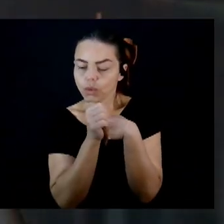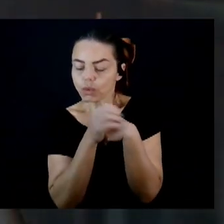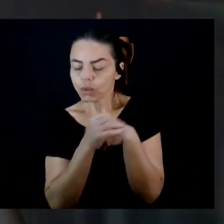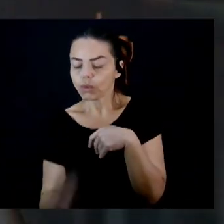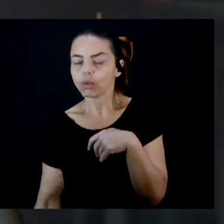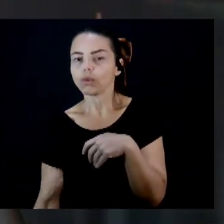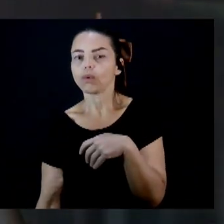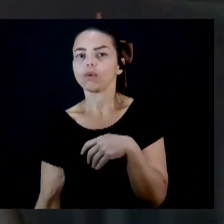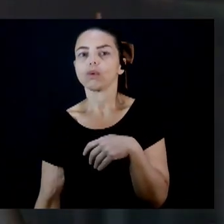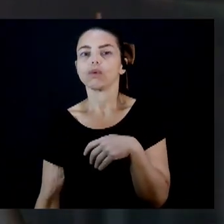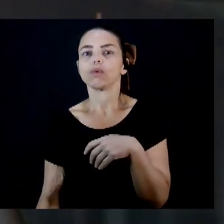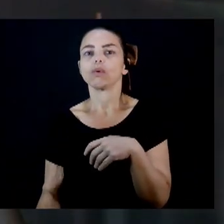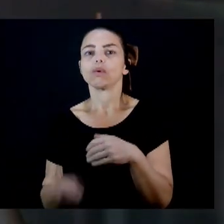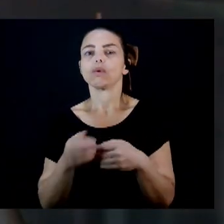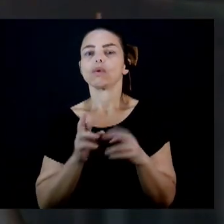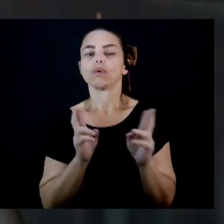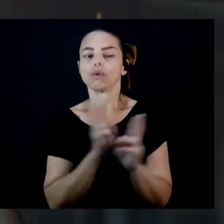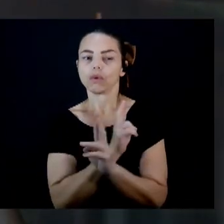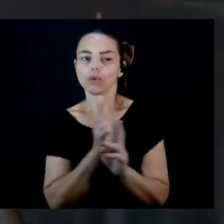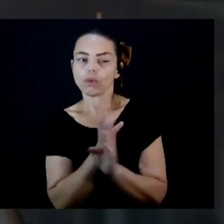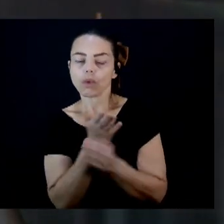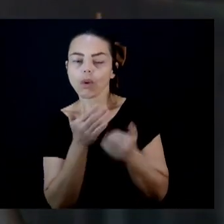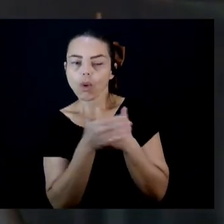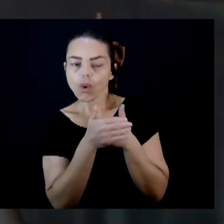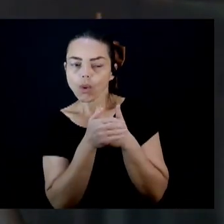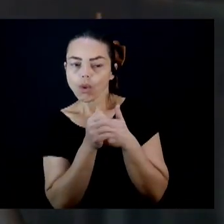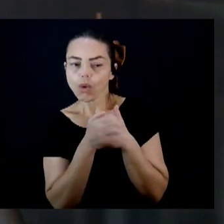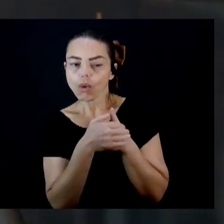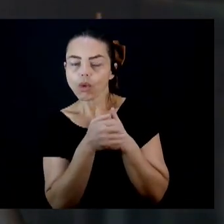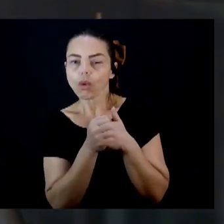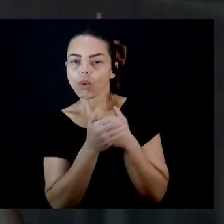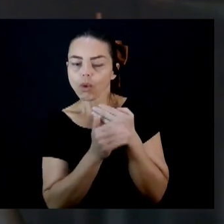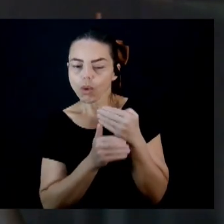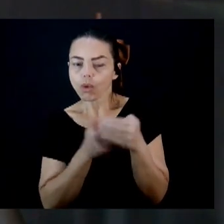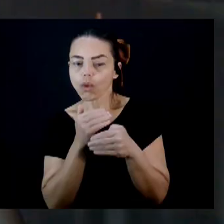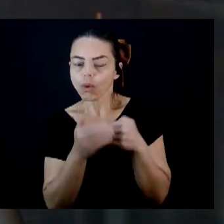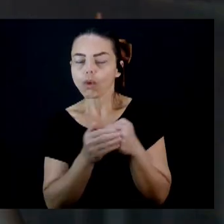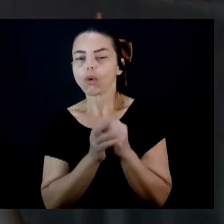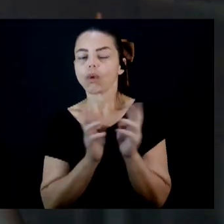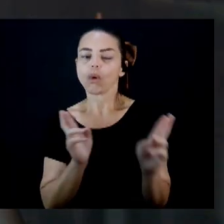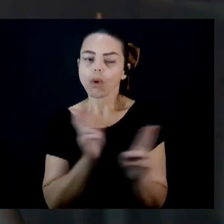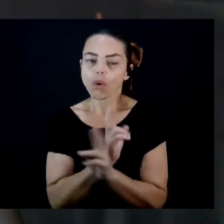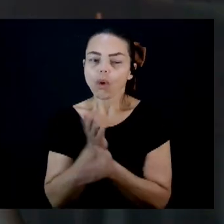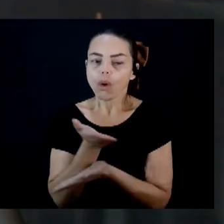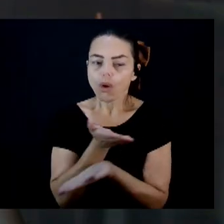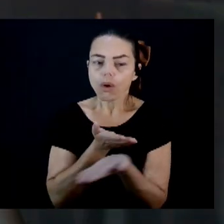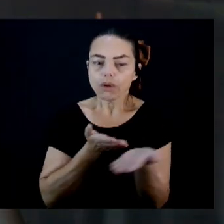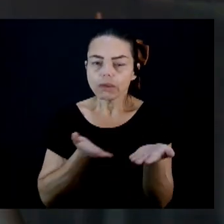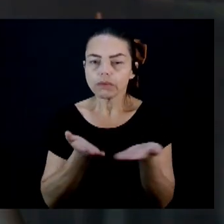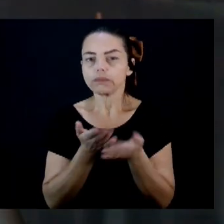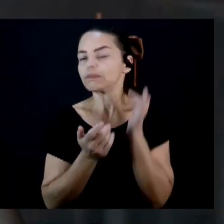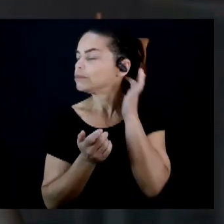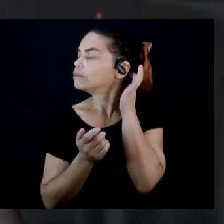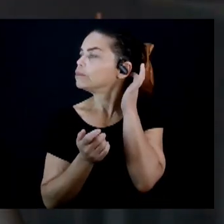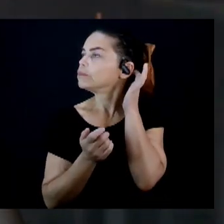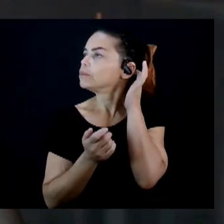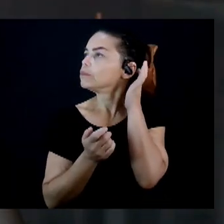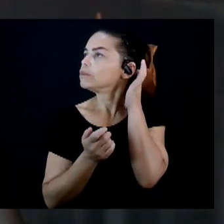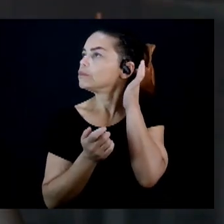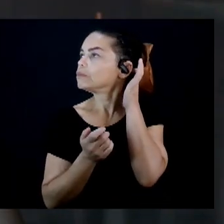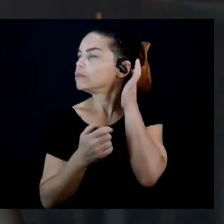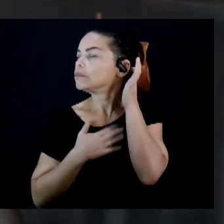vai se relacionar com esse afeto ao longo das nossas relações, quais outras fontes de prazer a gente tem